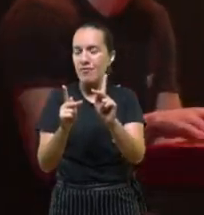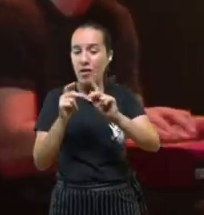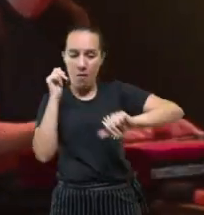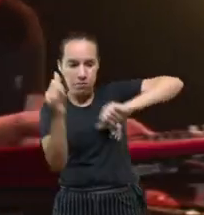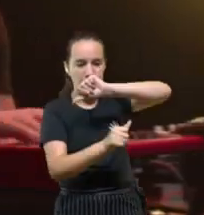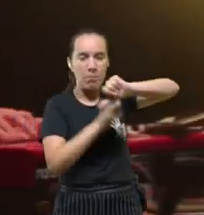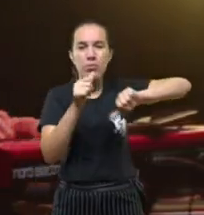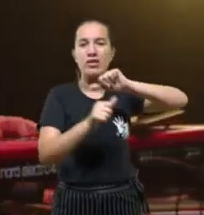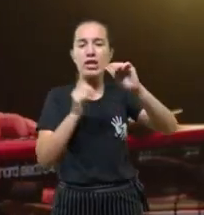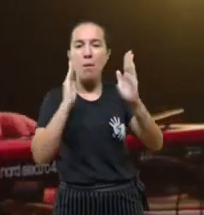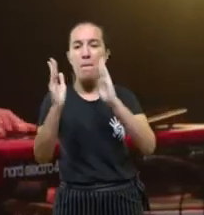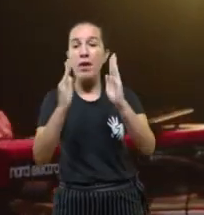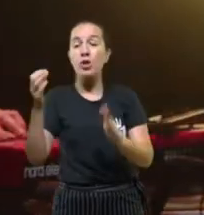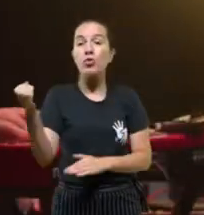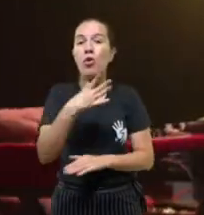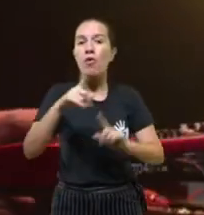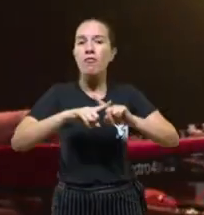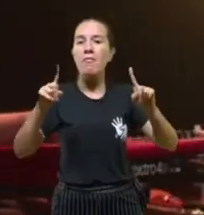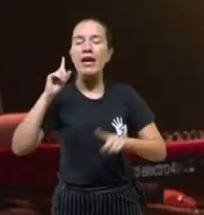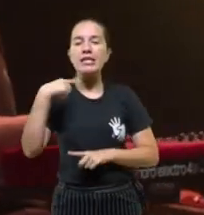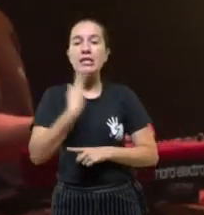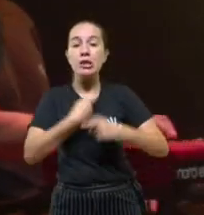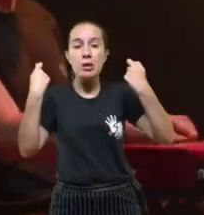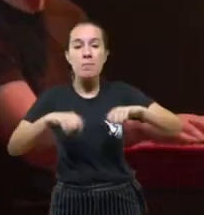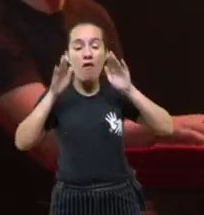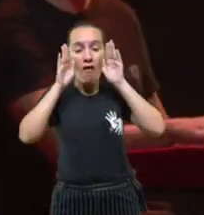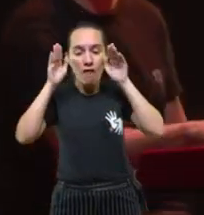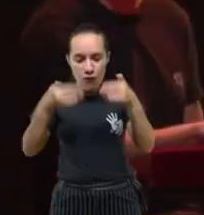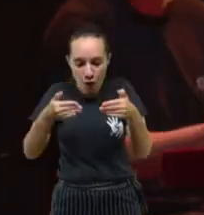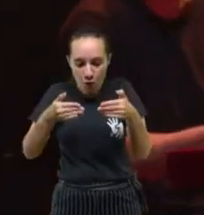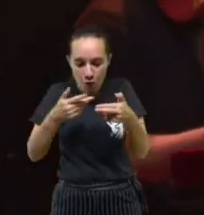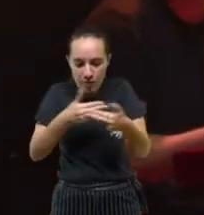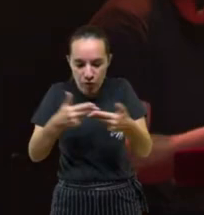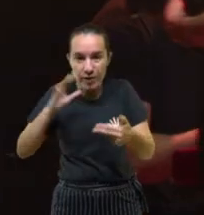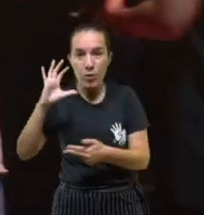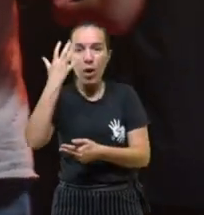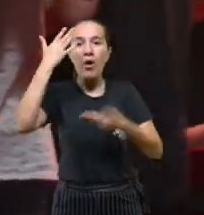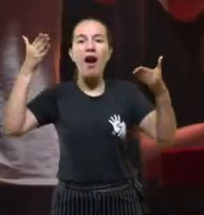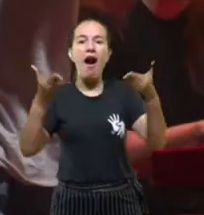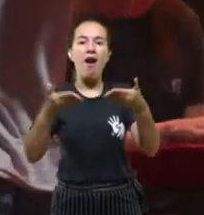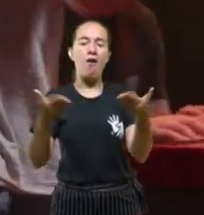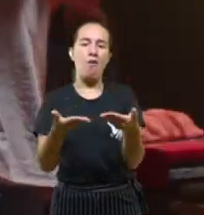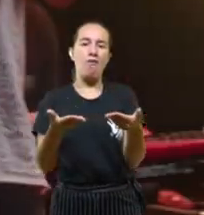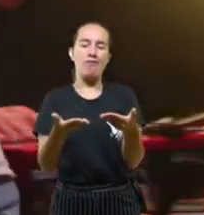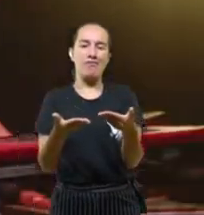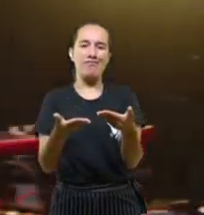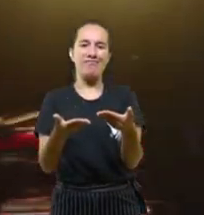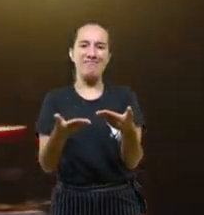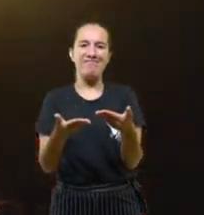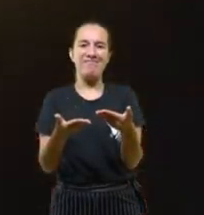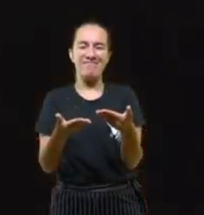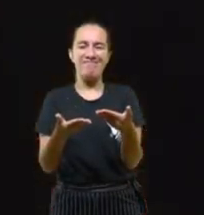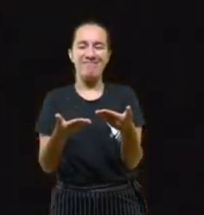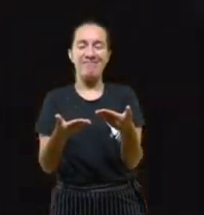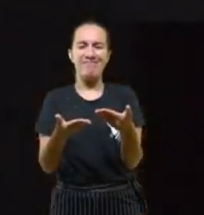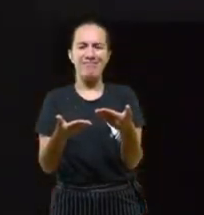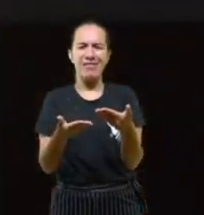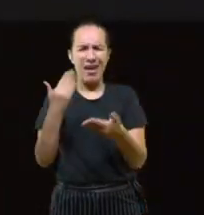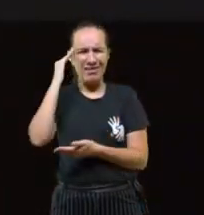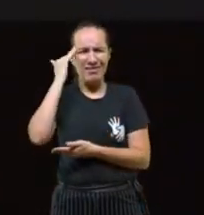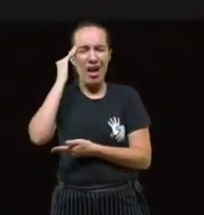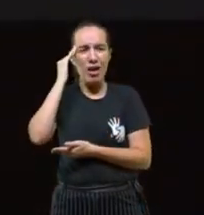transição. Mas não perde o foco no agora. Aquilo que,